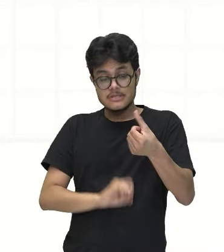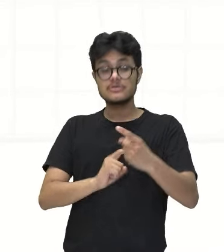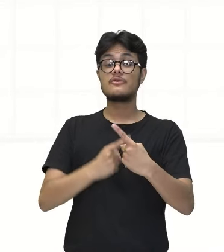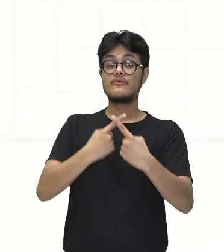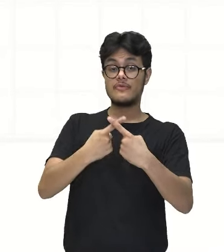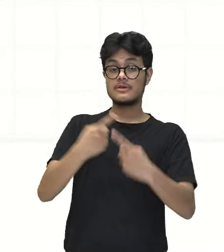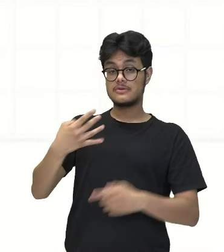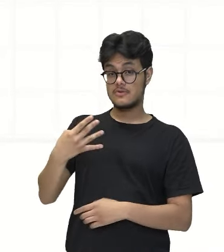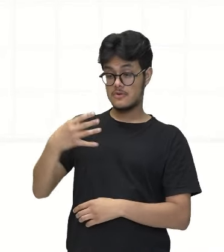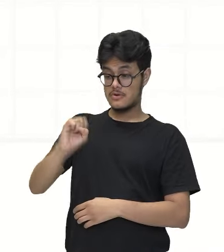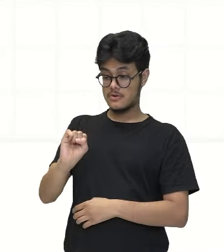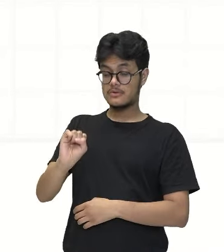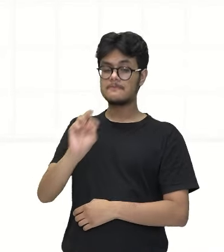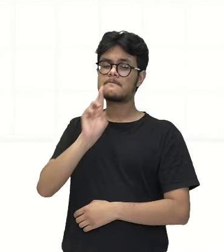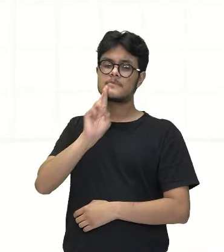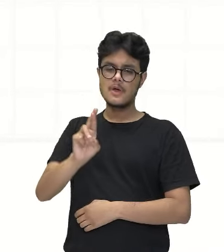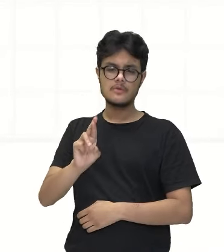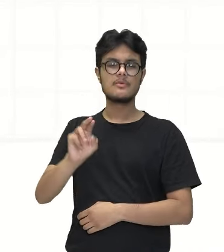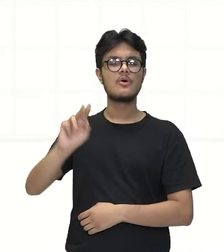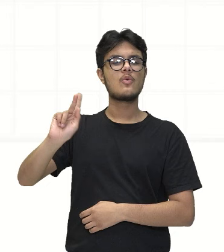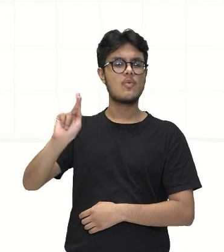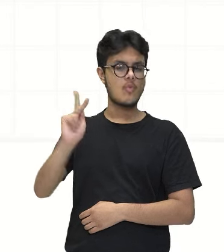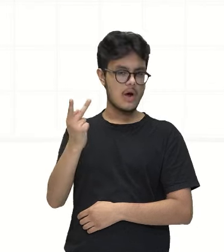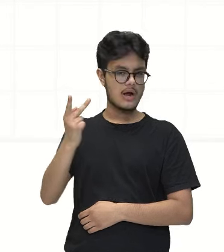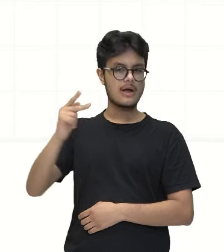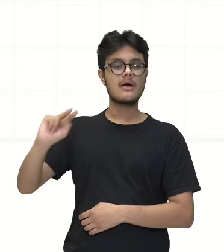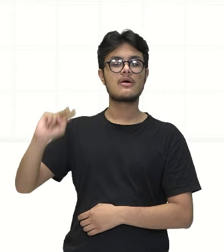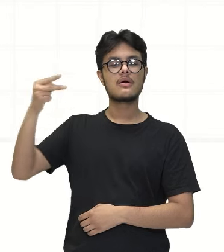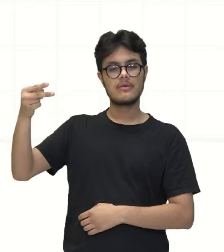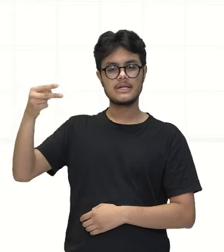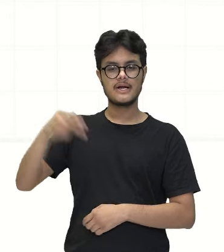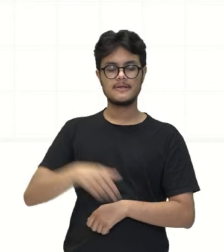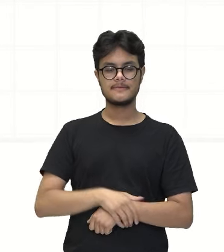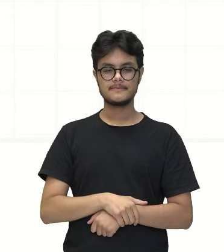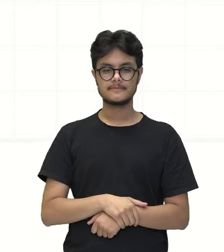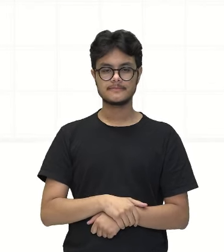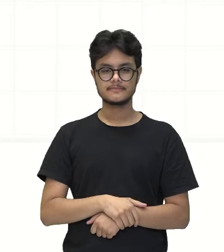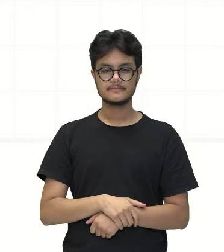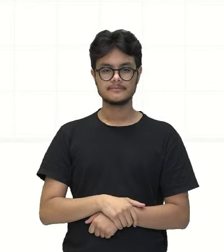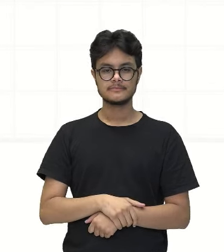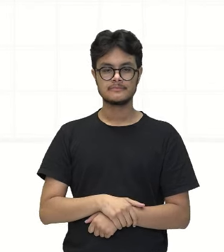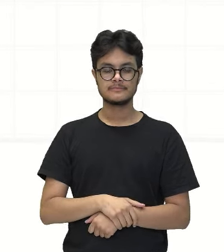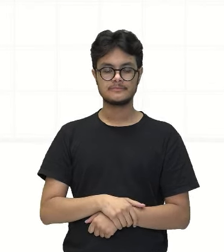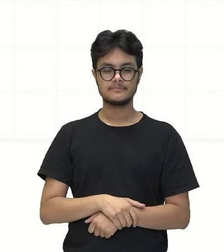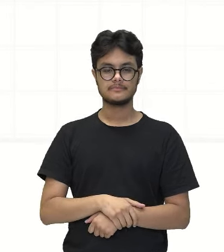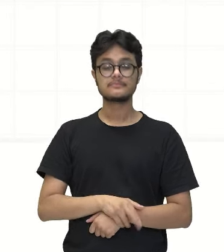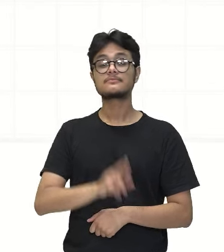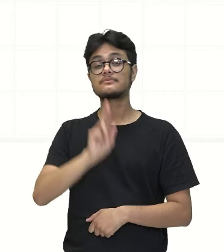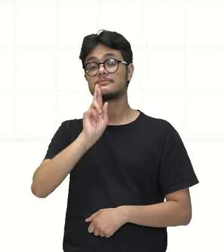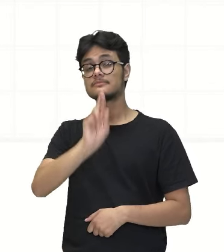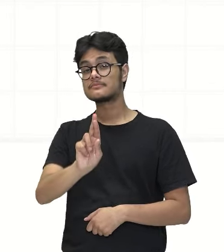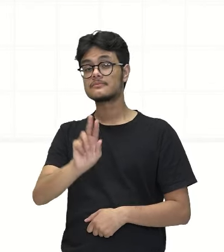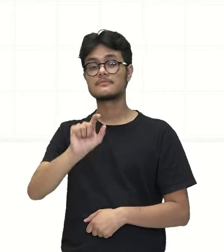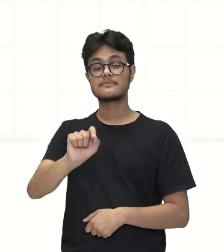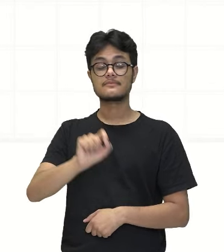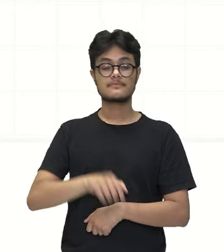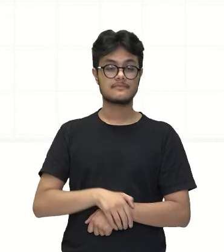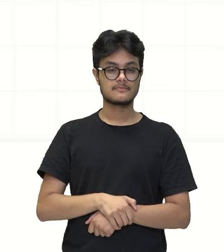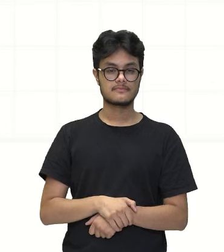ser a mesma coisa que h ao quadrado. Então, 6 vezes 48 vai dar